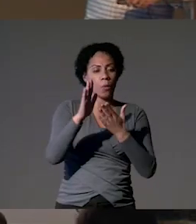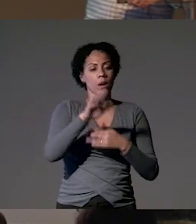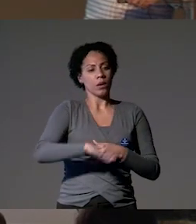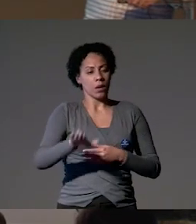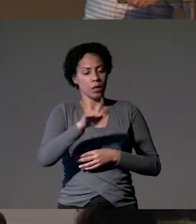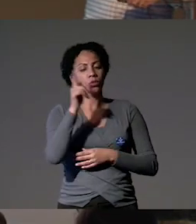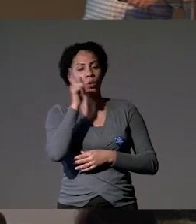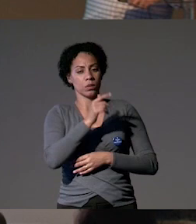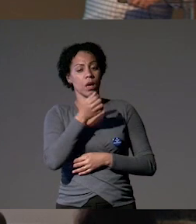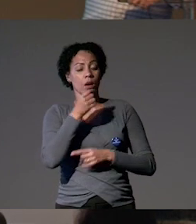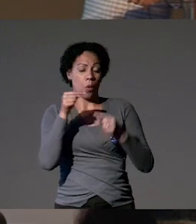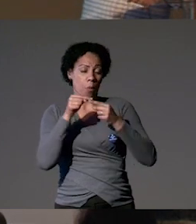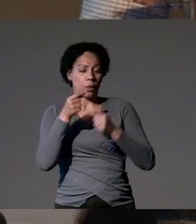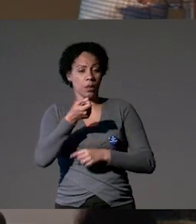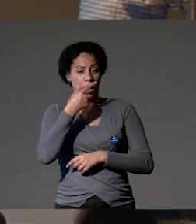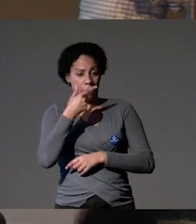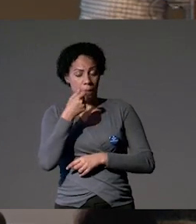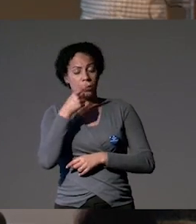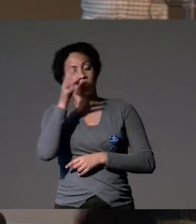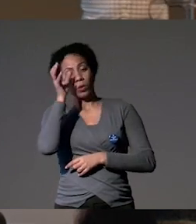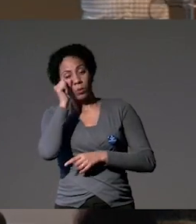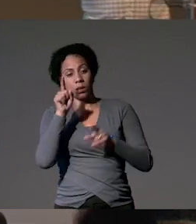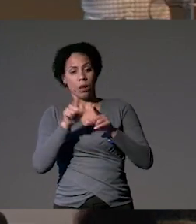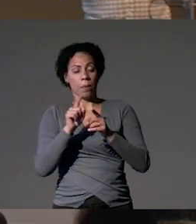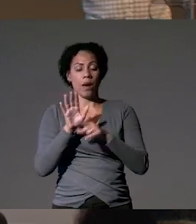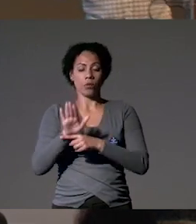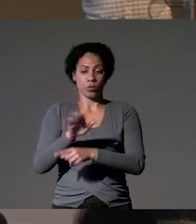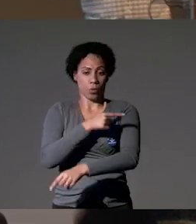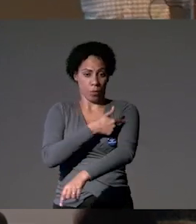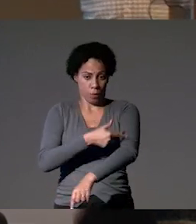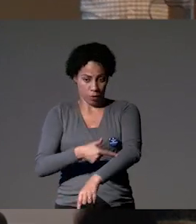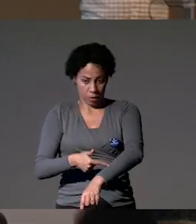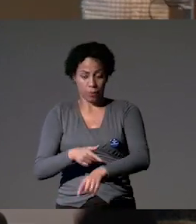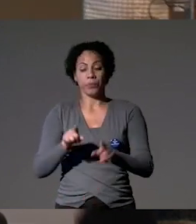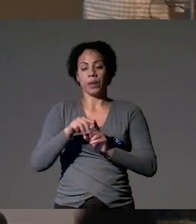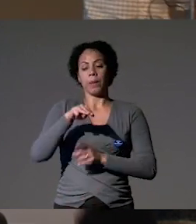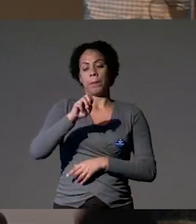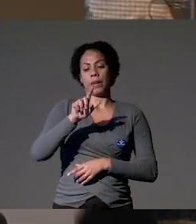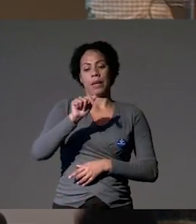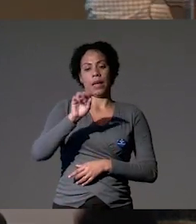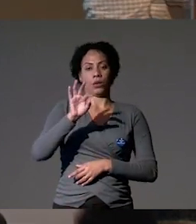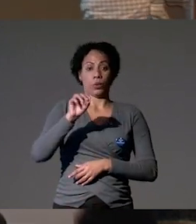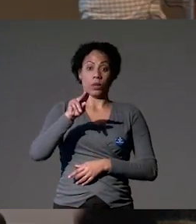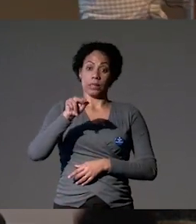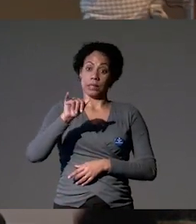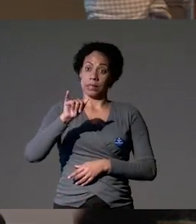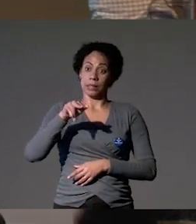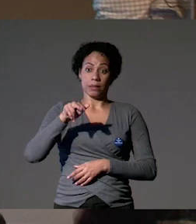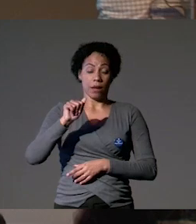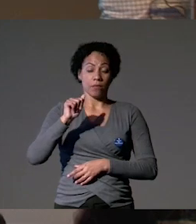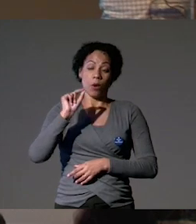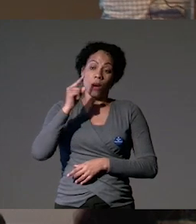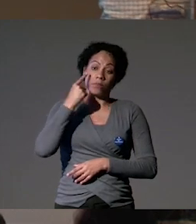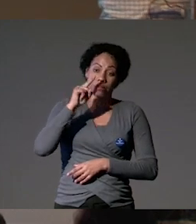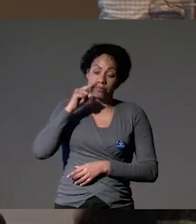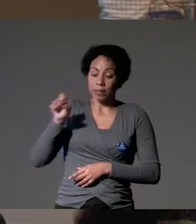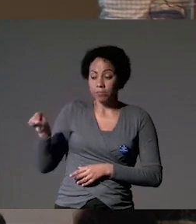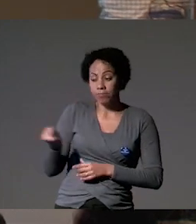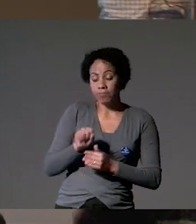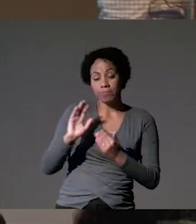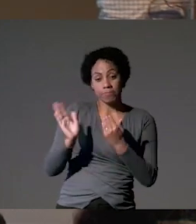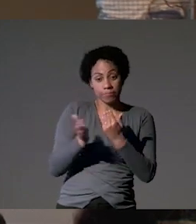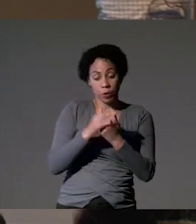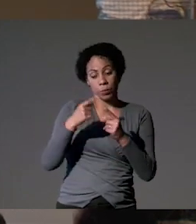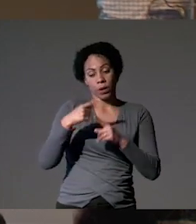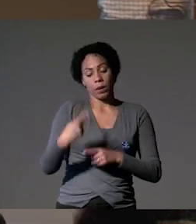ajuda no comportamento. E a melatonina, que continua vindo nas malas dos brasileiros, nós continuamos a